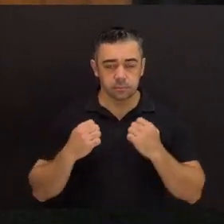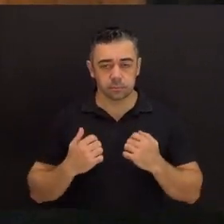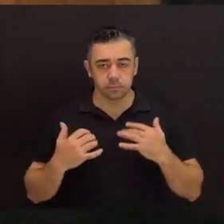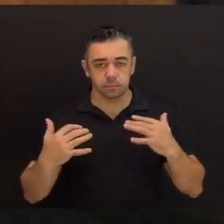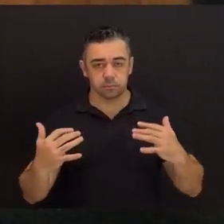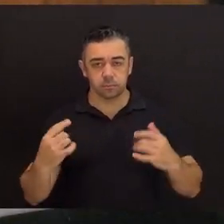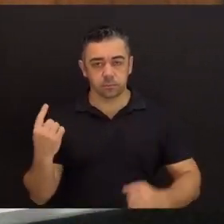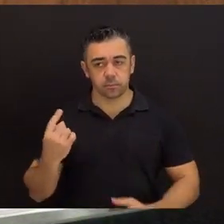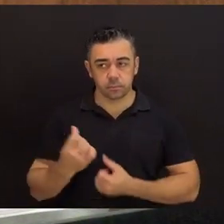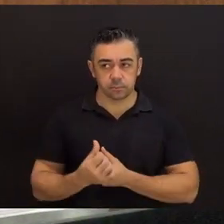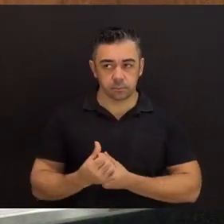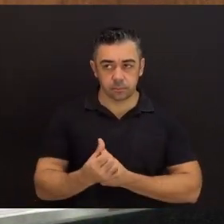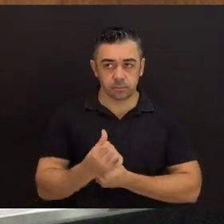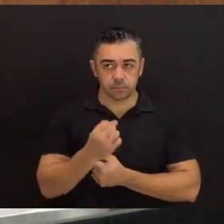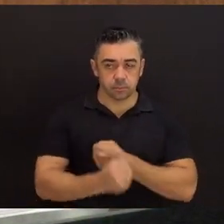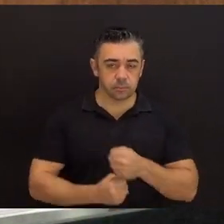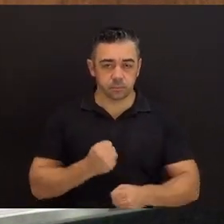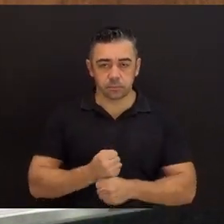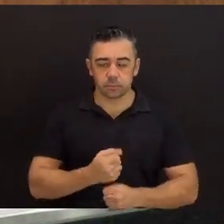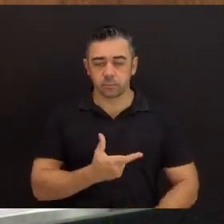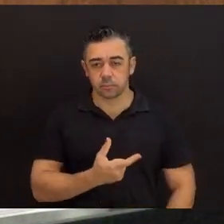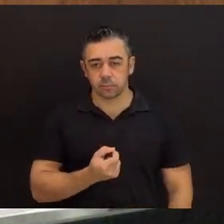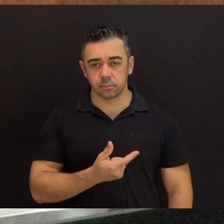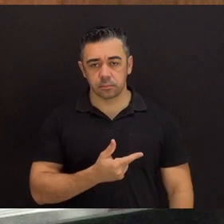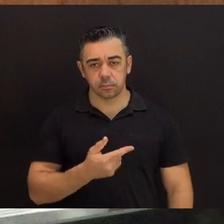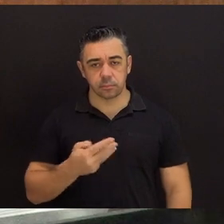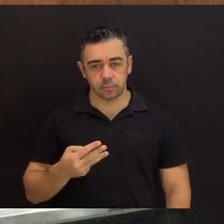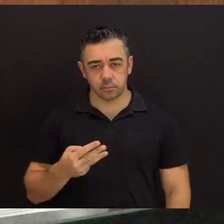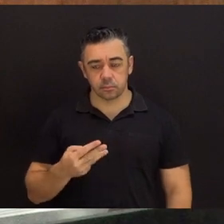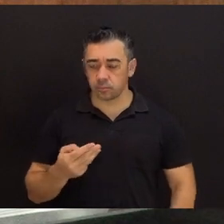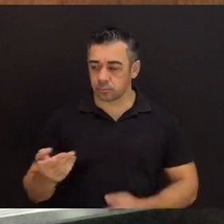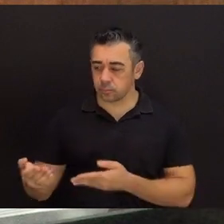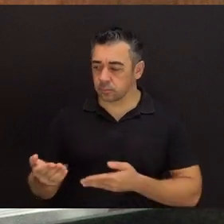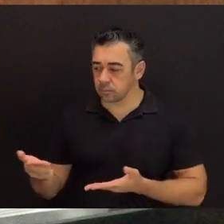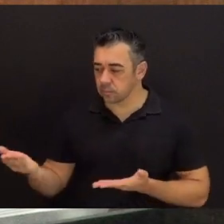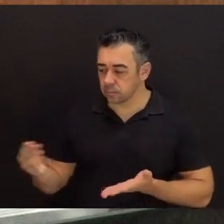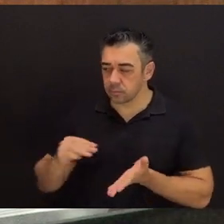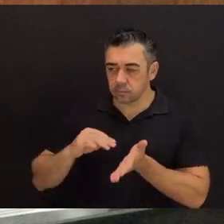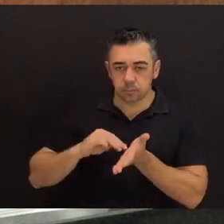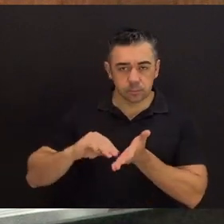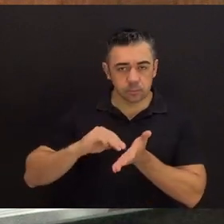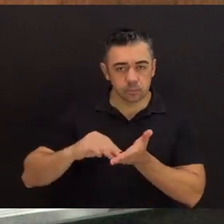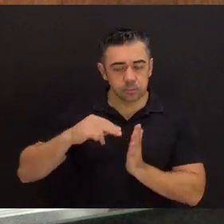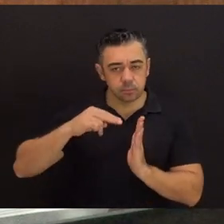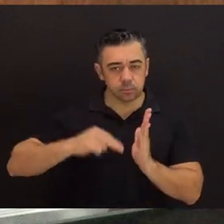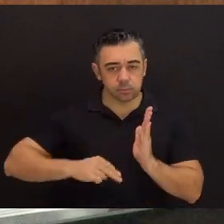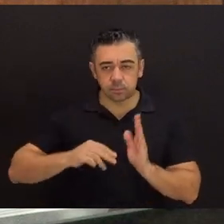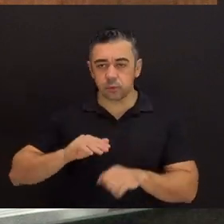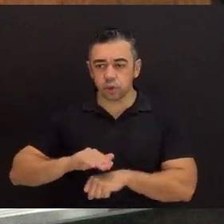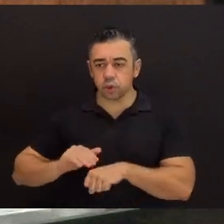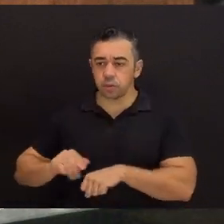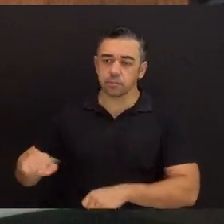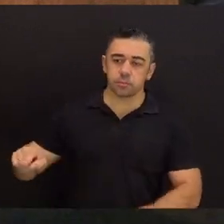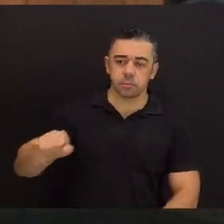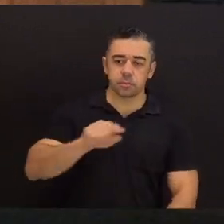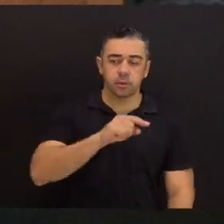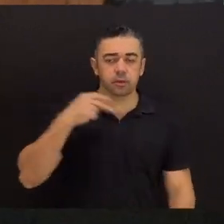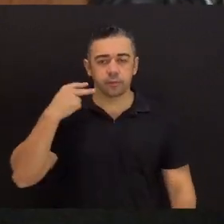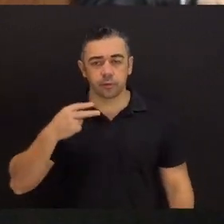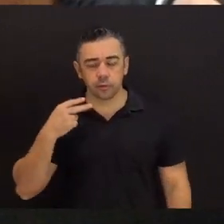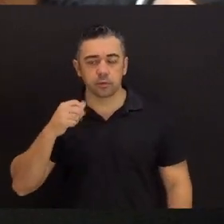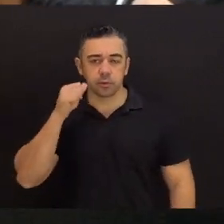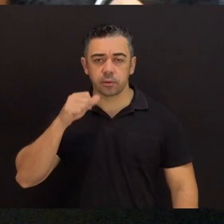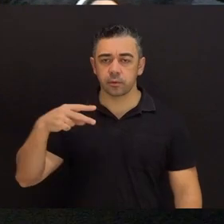primeiro período legislativo do ano de 2023 convido o senhor secretária proceder a chamada dos Senhores vereadores e